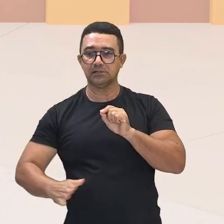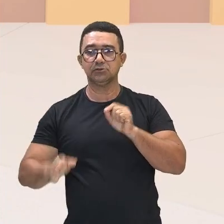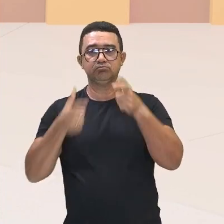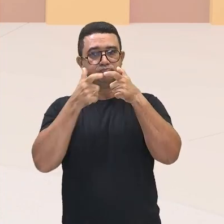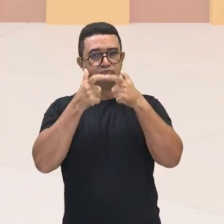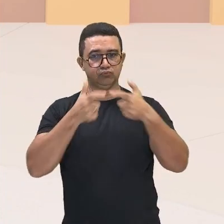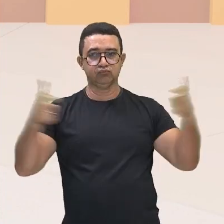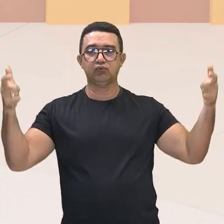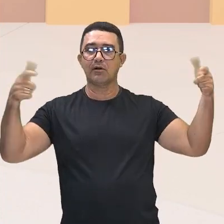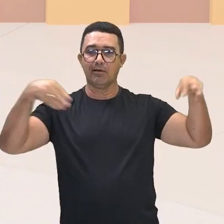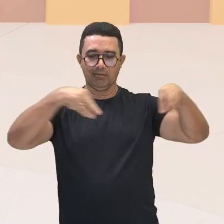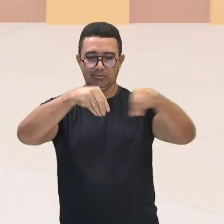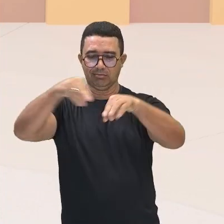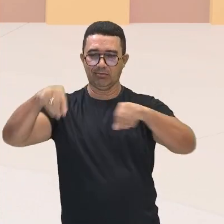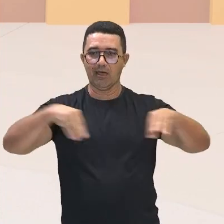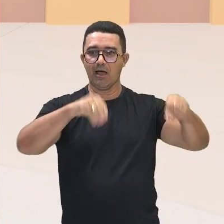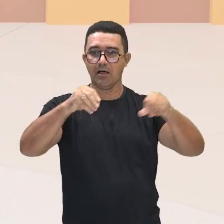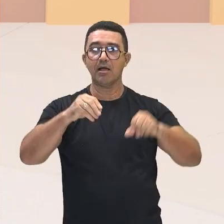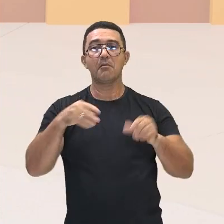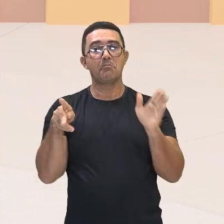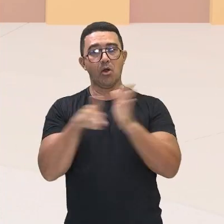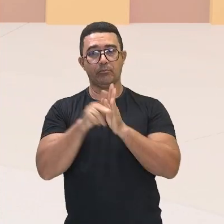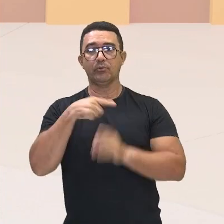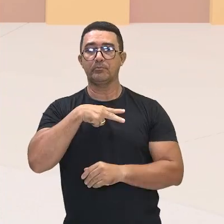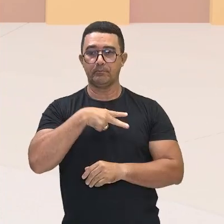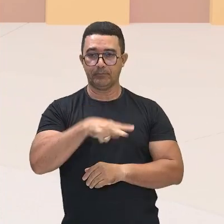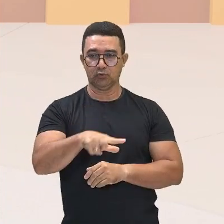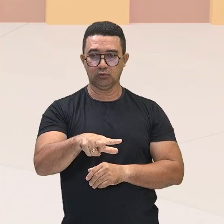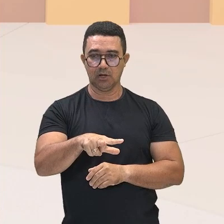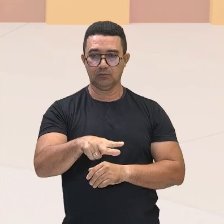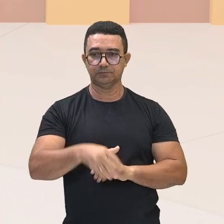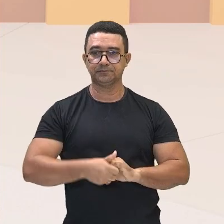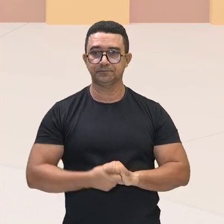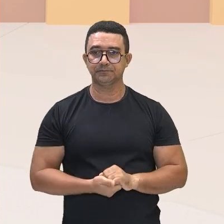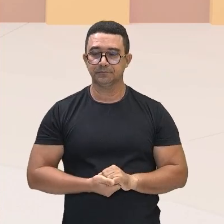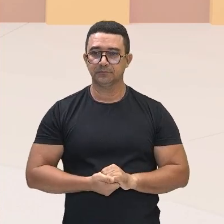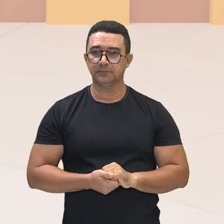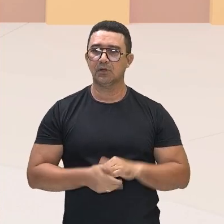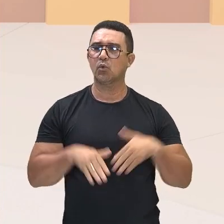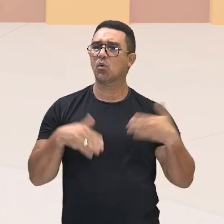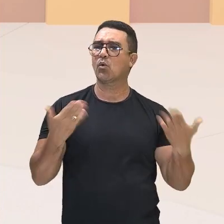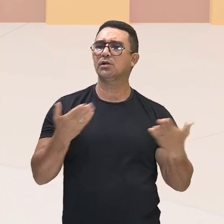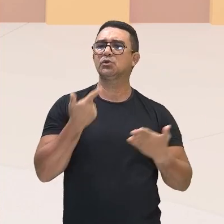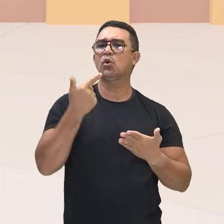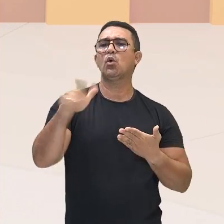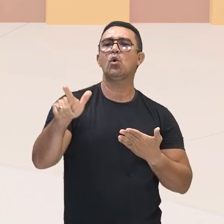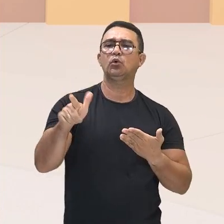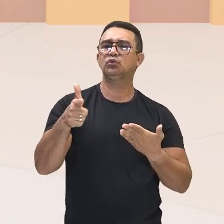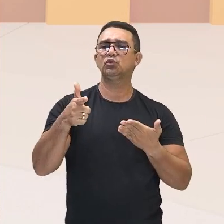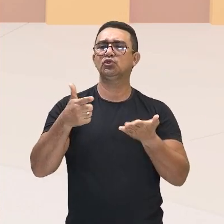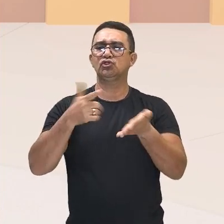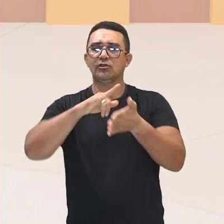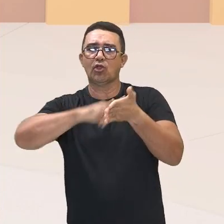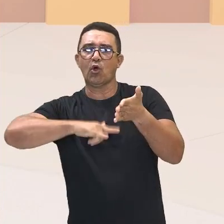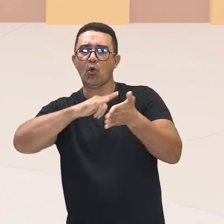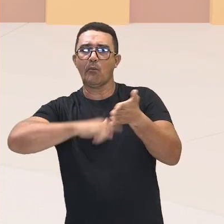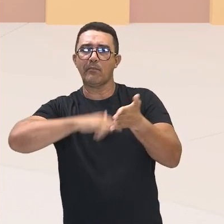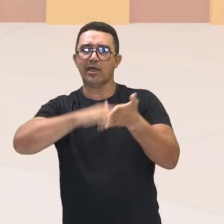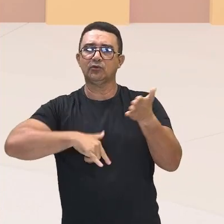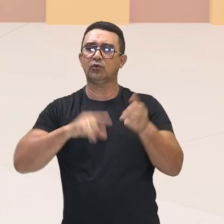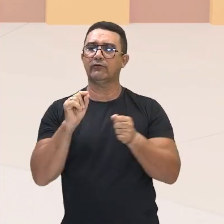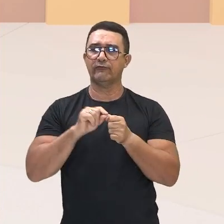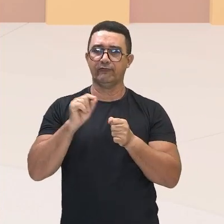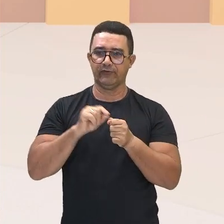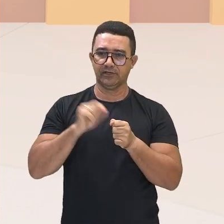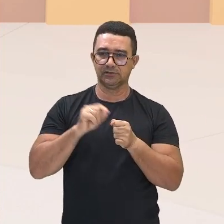ampliado esse território para as terras portuguesas. E a gente vai verificar agora quais foram esses outros tratados que fizeram com que a ocupação